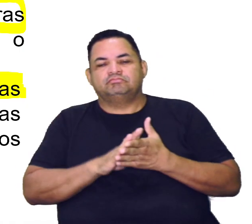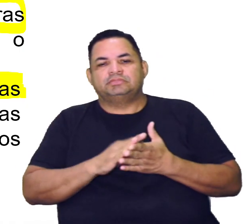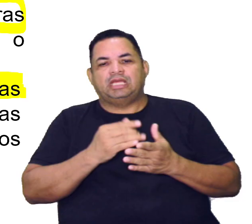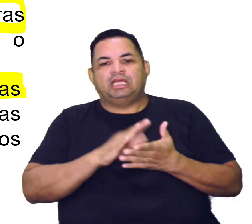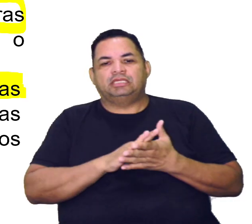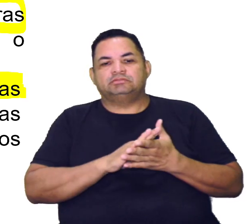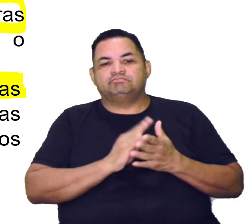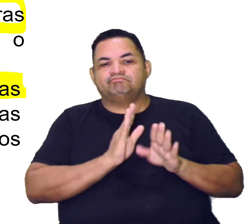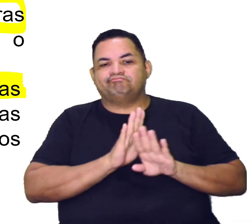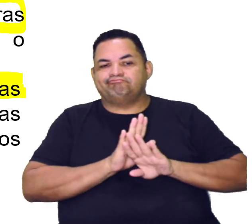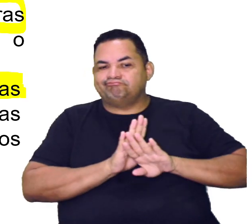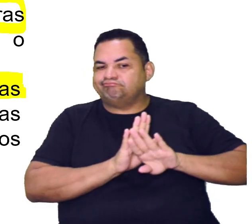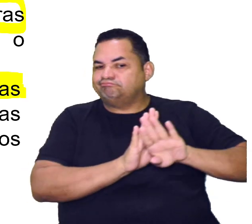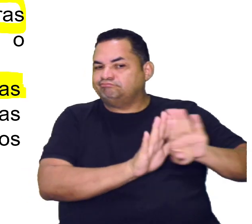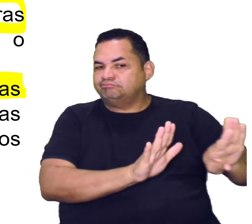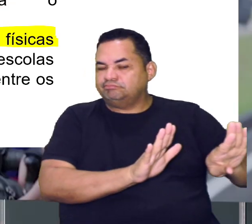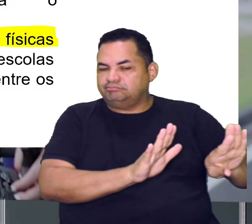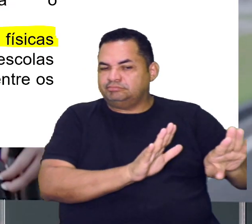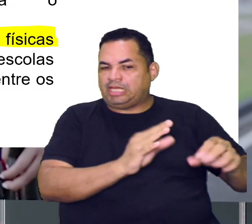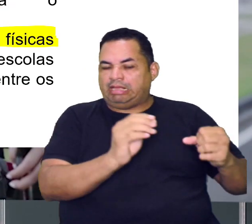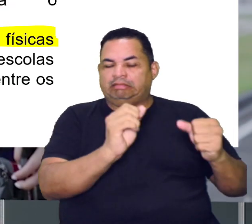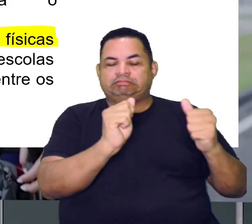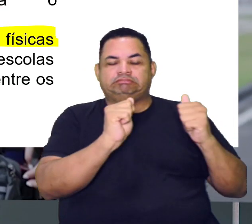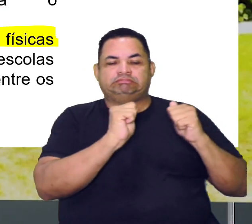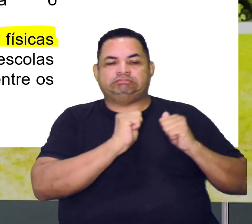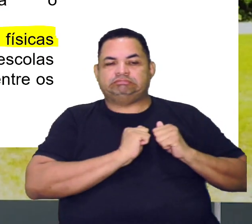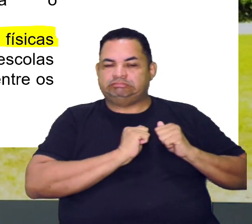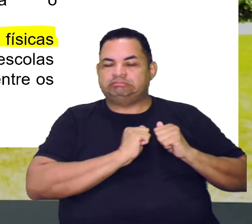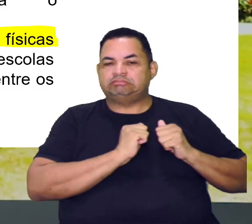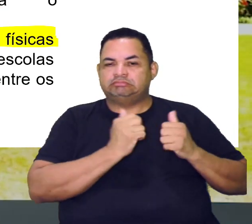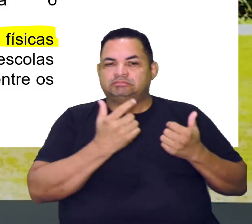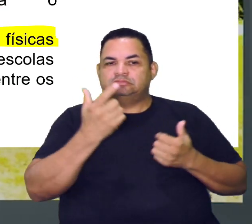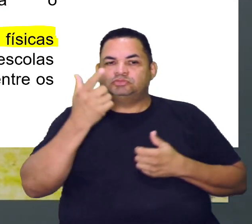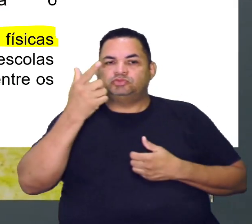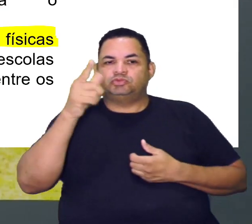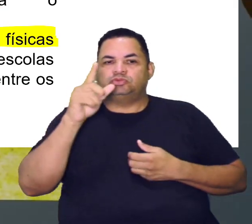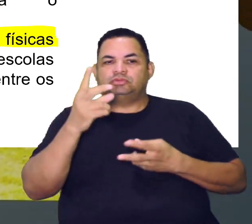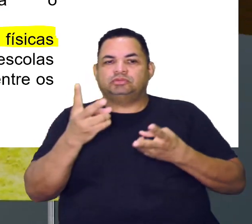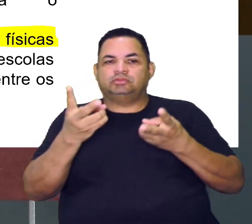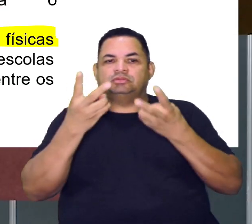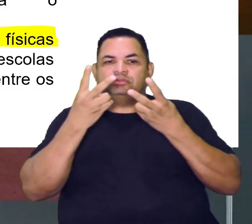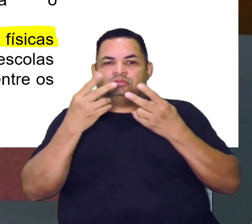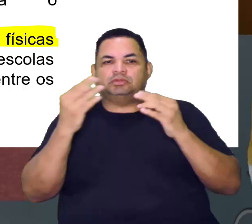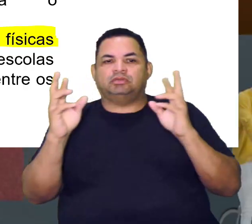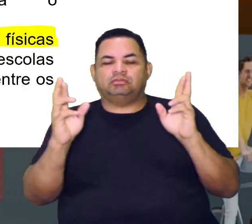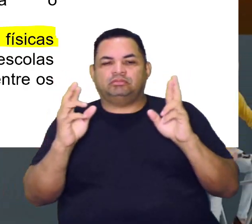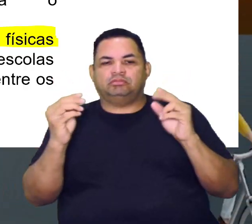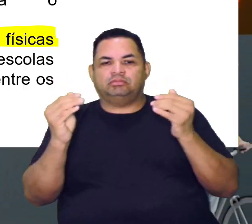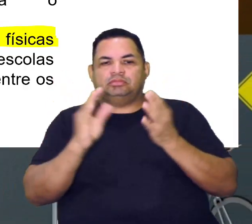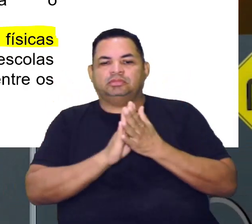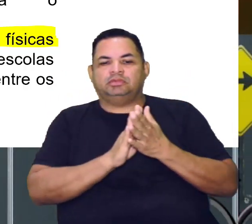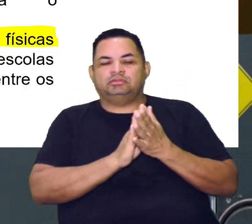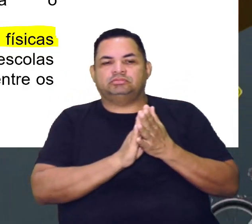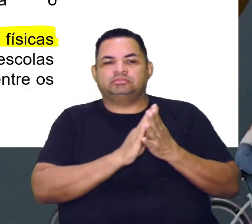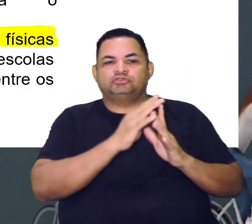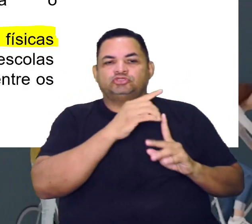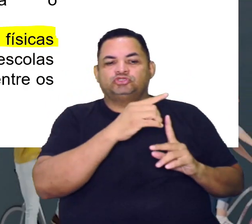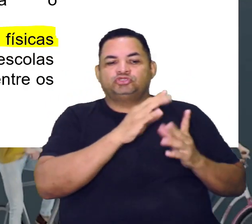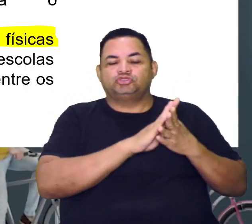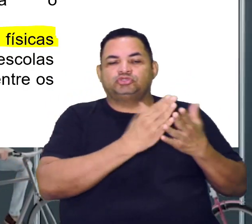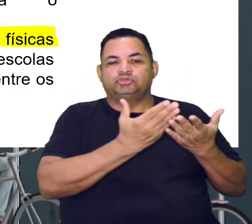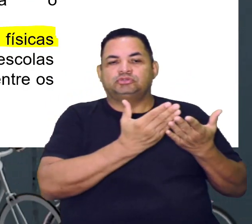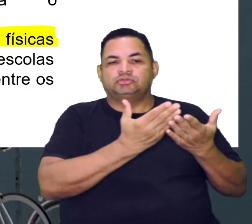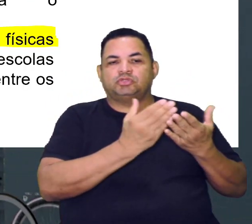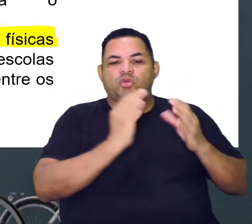mundinho aí de inatividade física. Então, a gente já consegue perceber aí essa correlação entre estilo de vida, né,